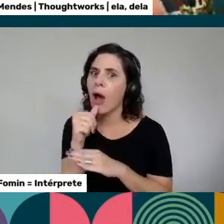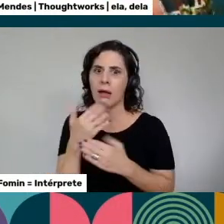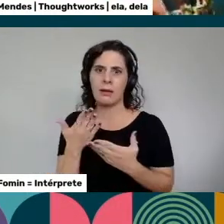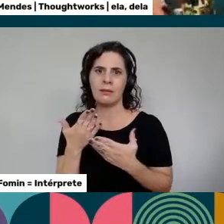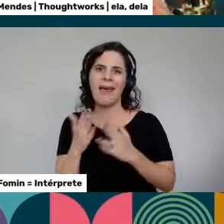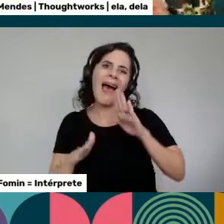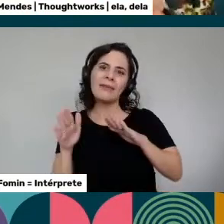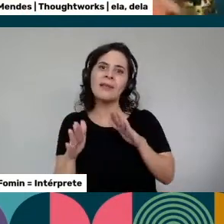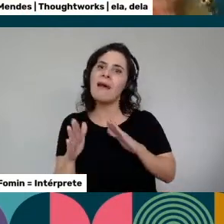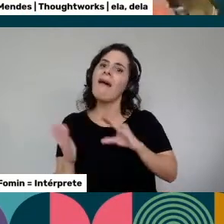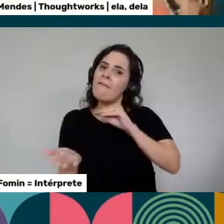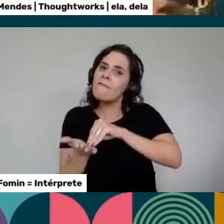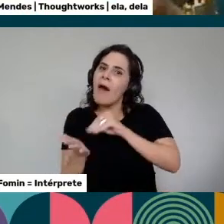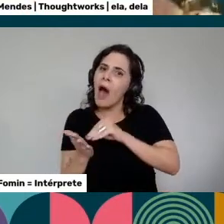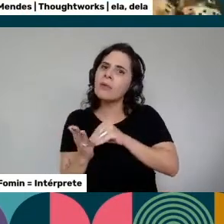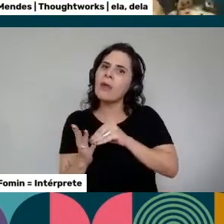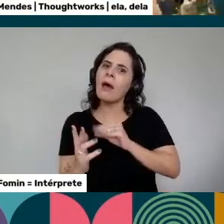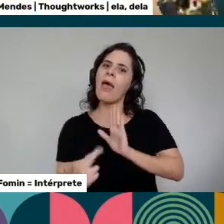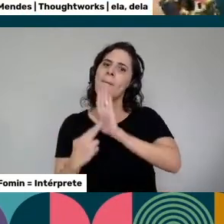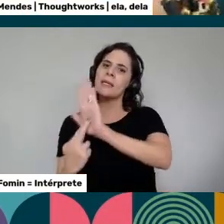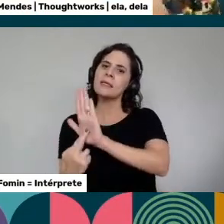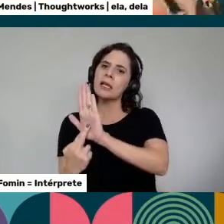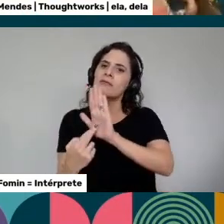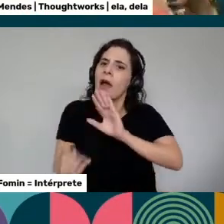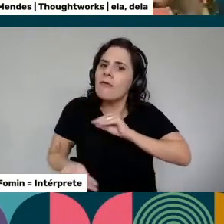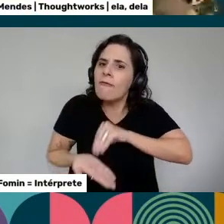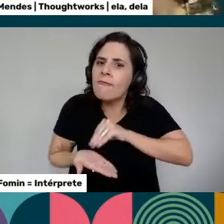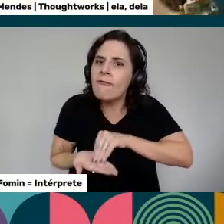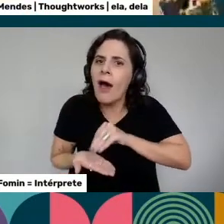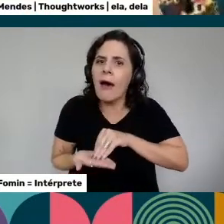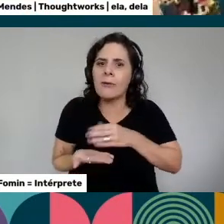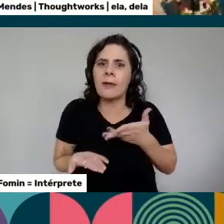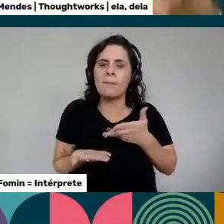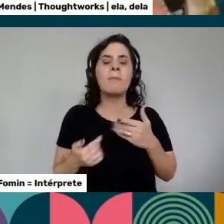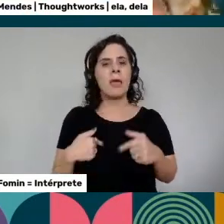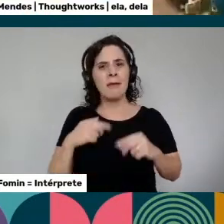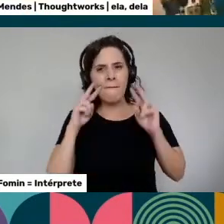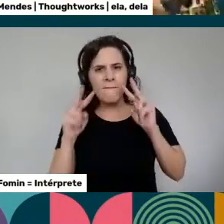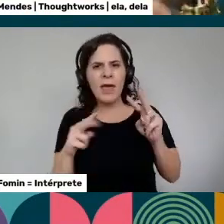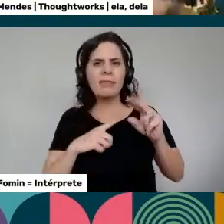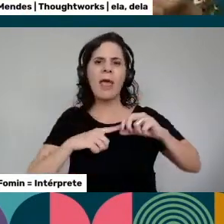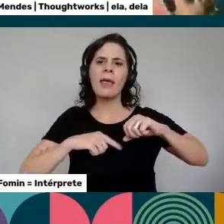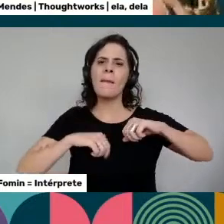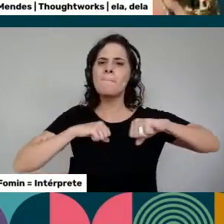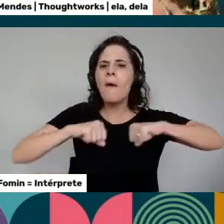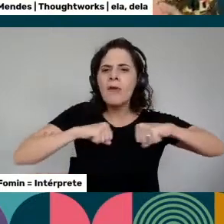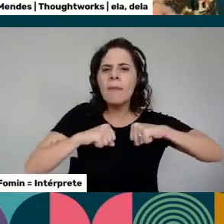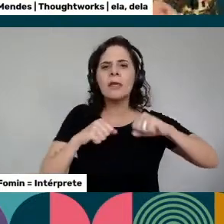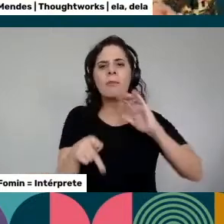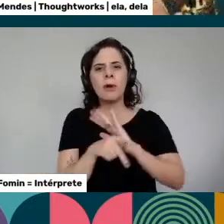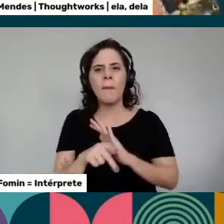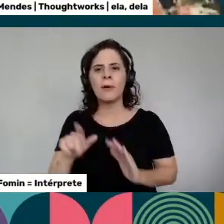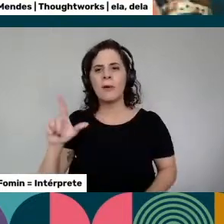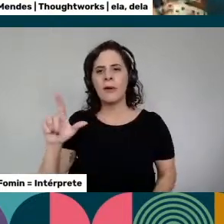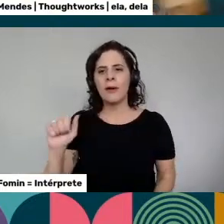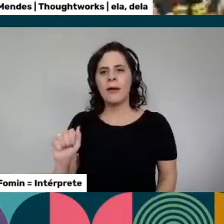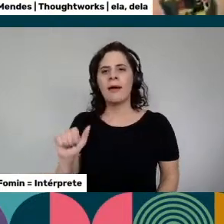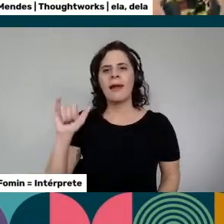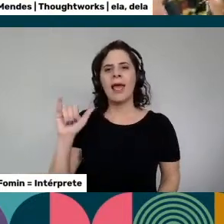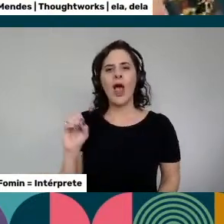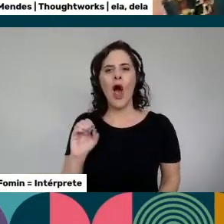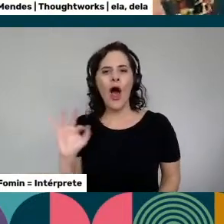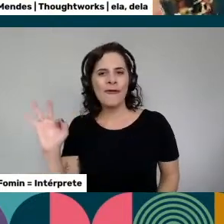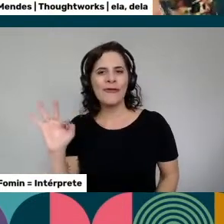primeiras crises que vêm, a gente viu, né, alguns movimentos aí, movimentos de layoff, todos os momentos de crise, a